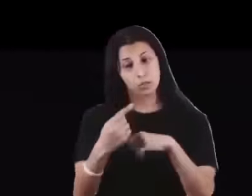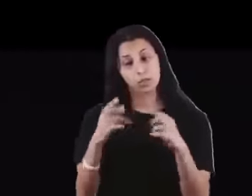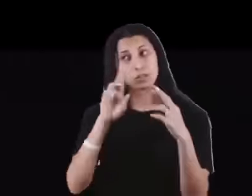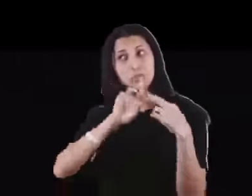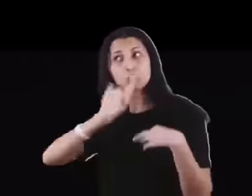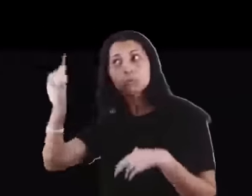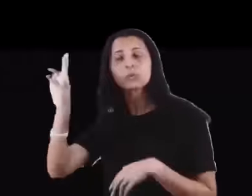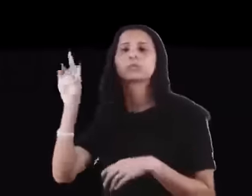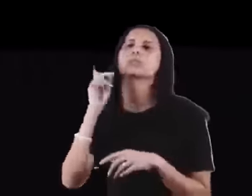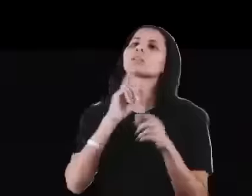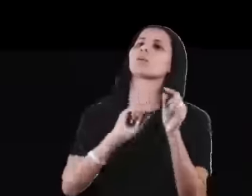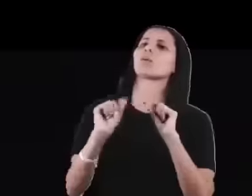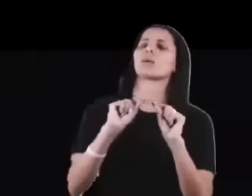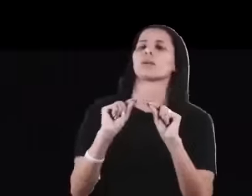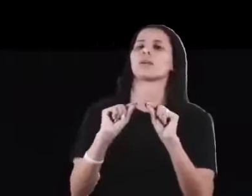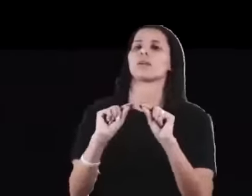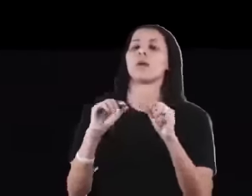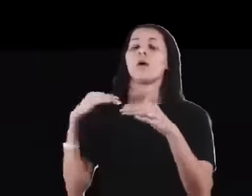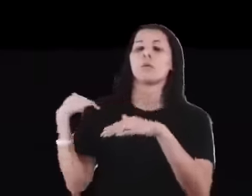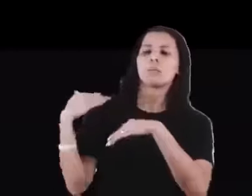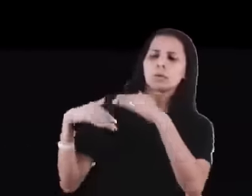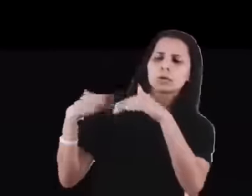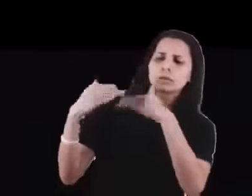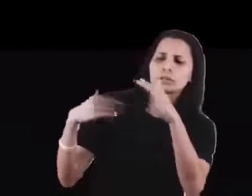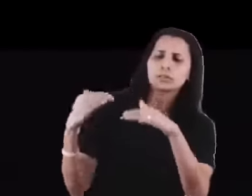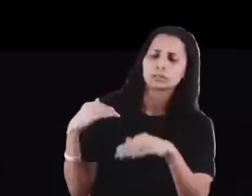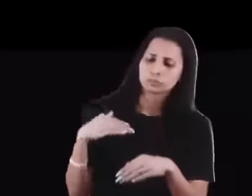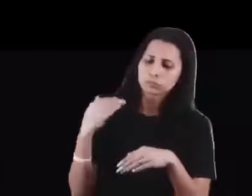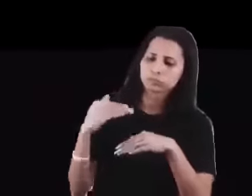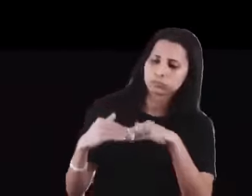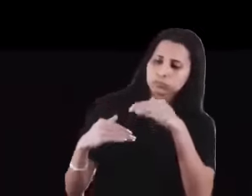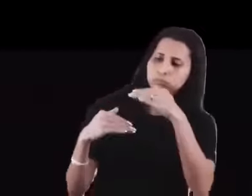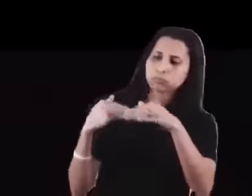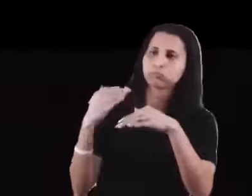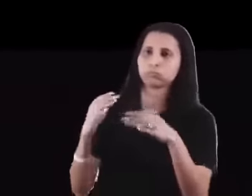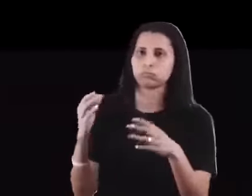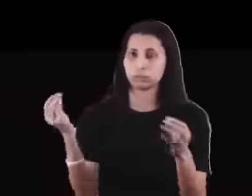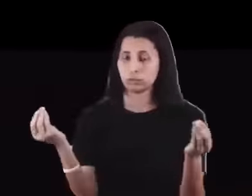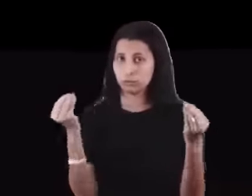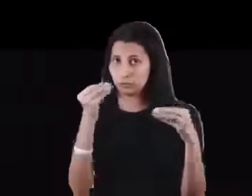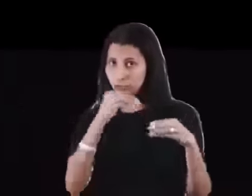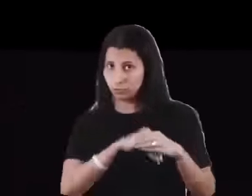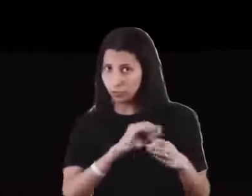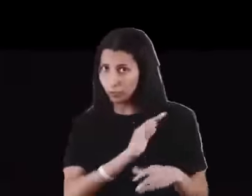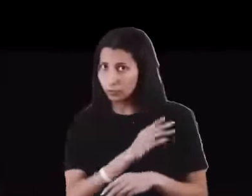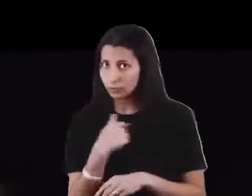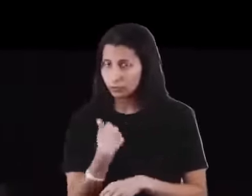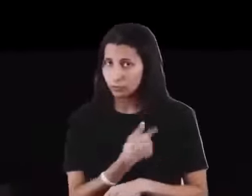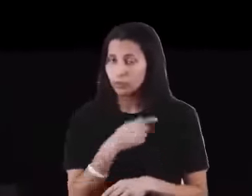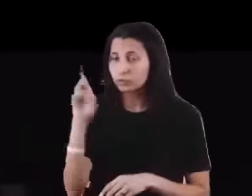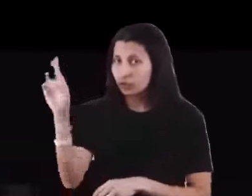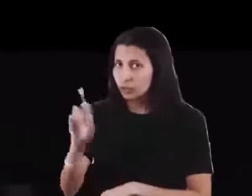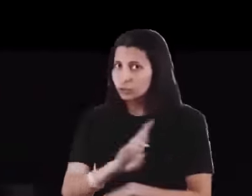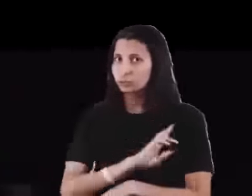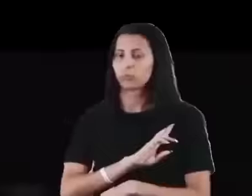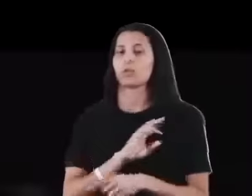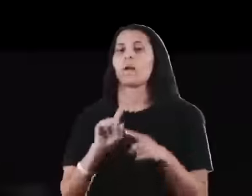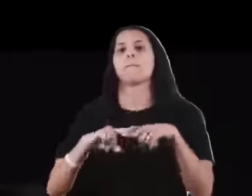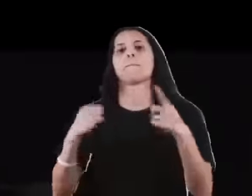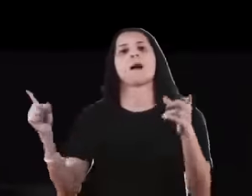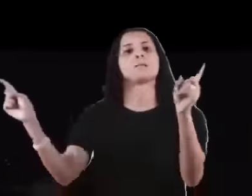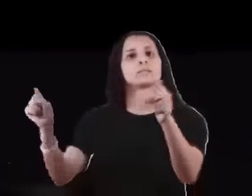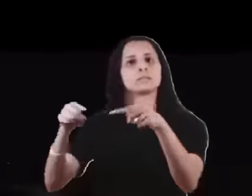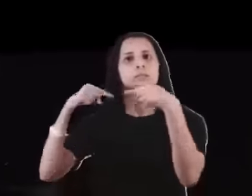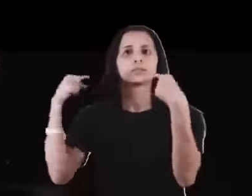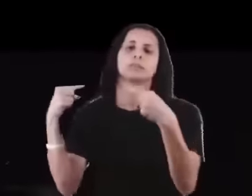o processo é um passo a passo da gente chegar lá também não faz parte da gente faz parte da gente a resposta agora a consequência